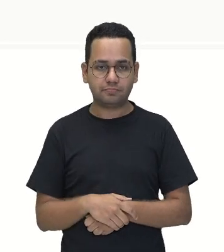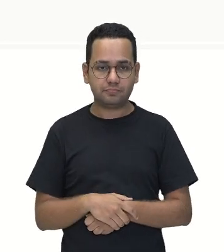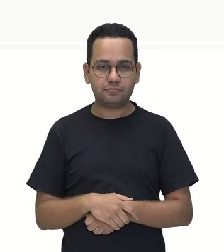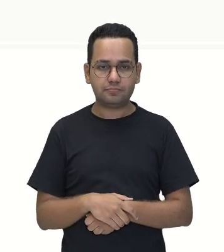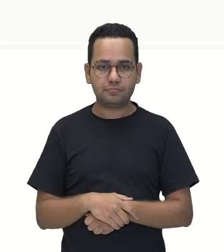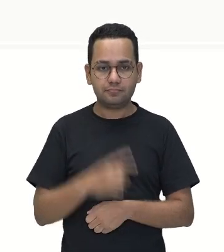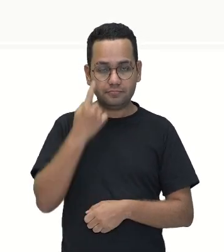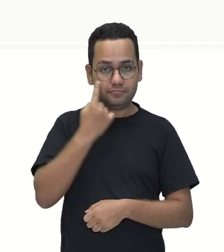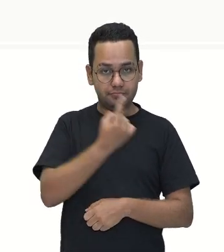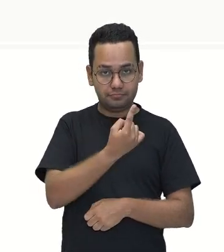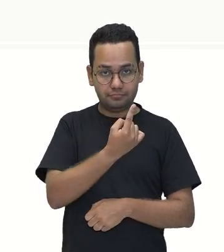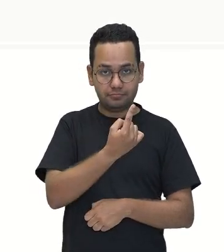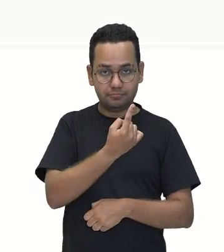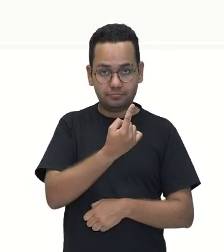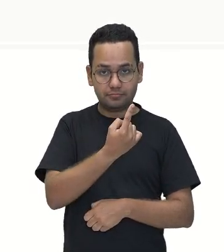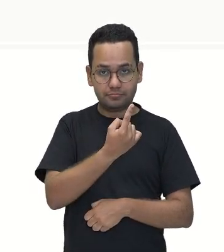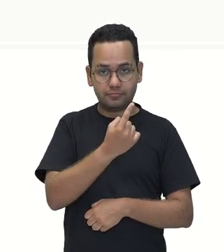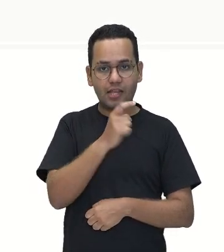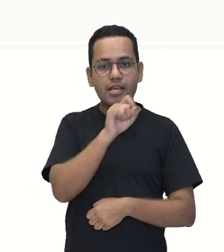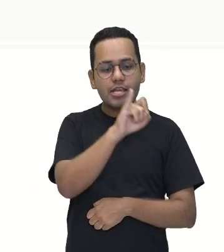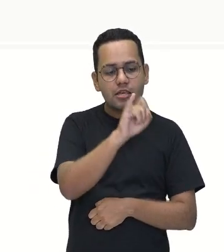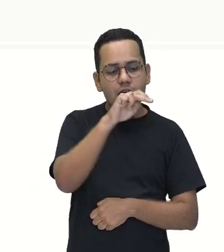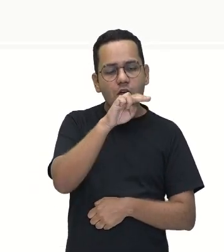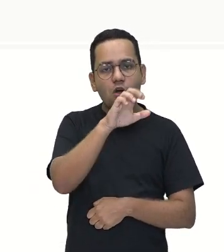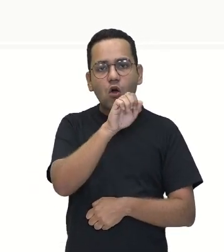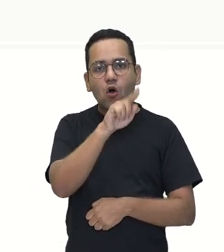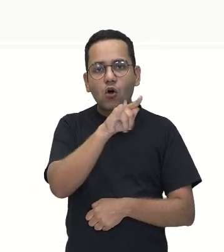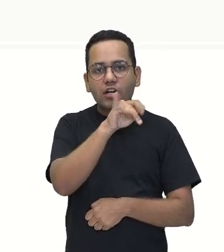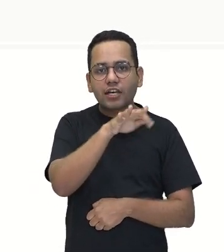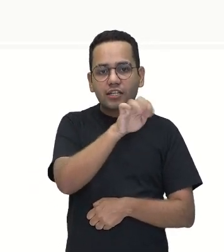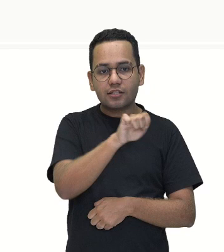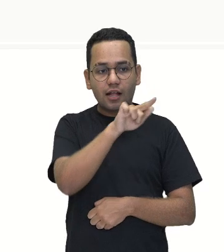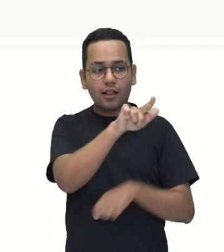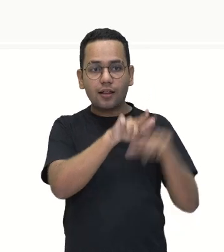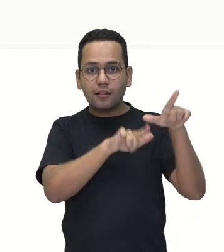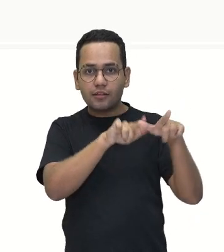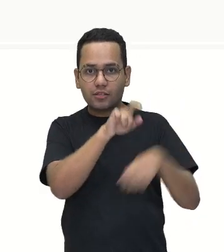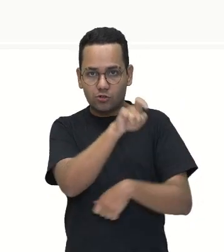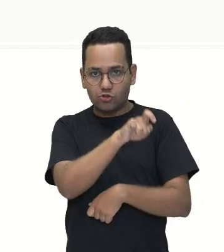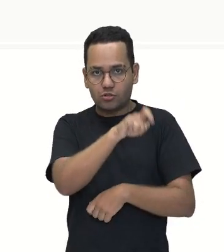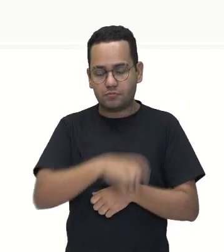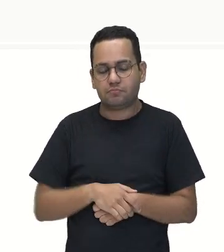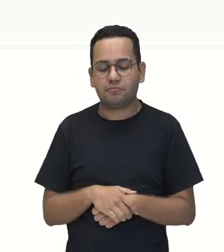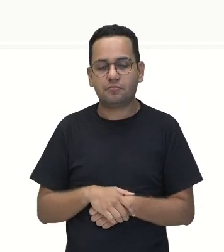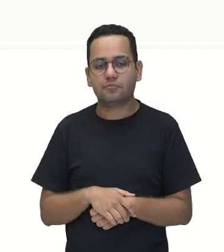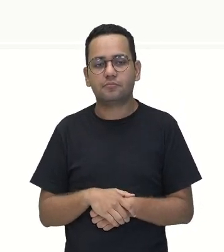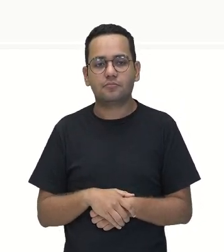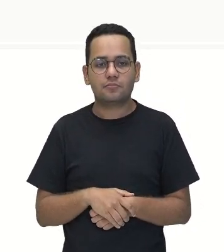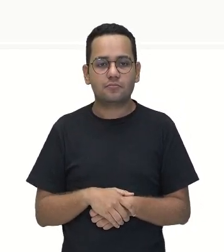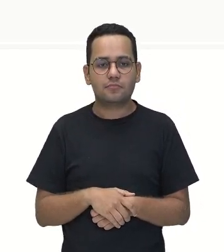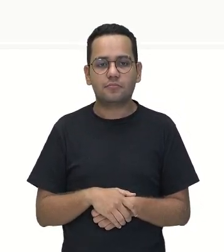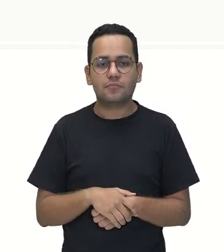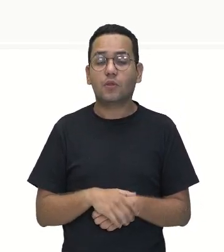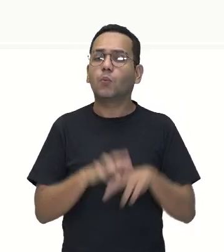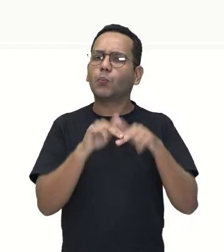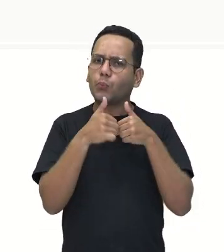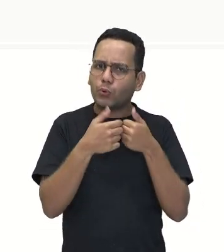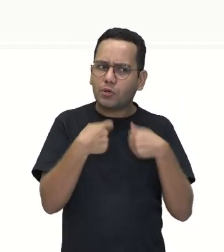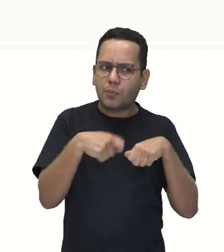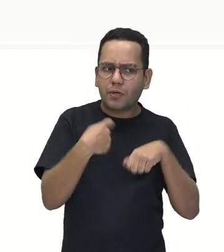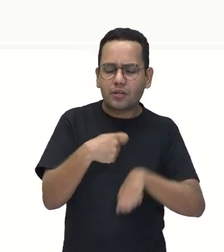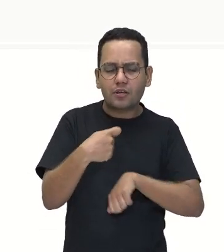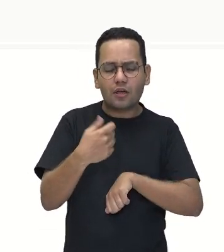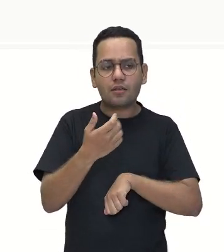elev x = 8 Então eu preciso descobrir quanto vale essa incógnita